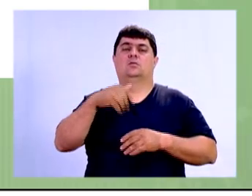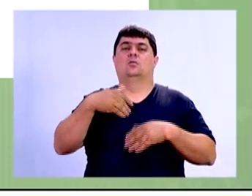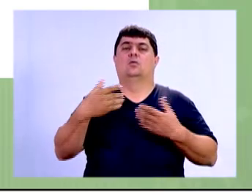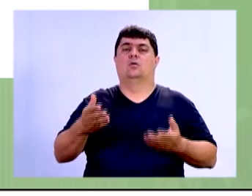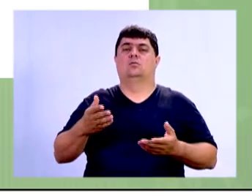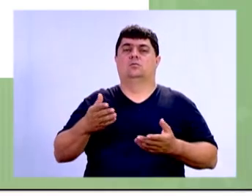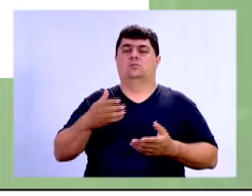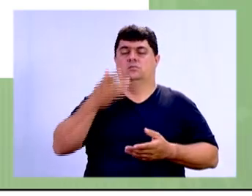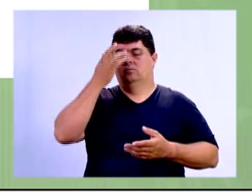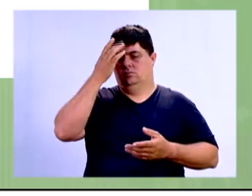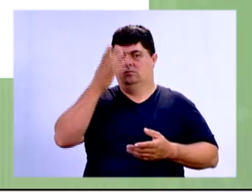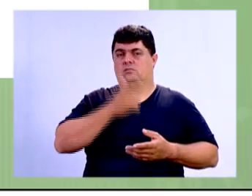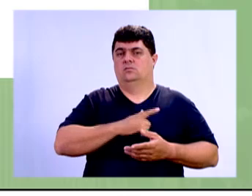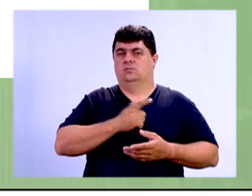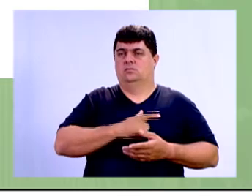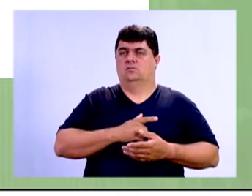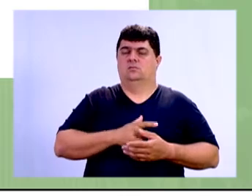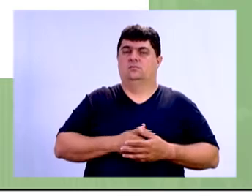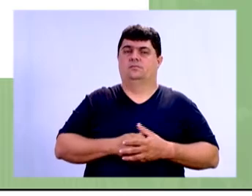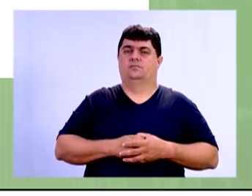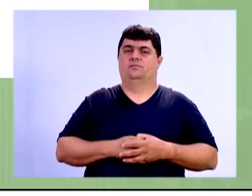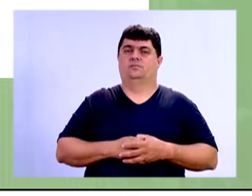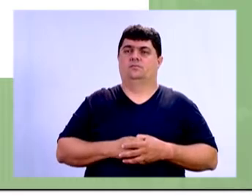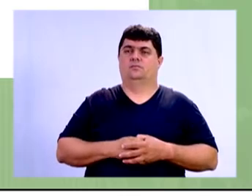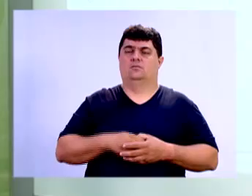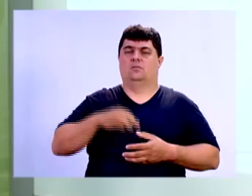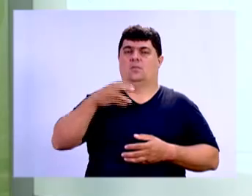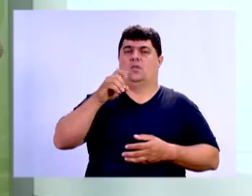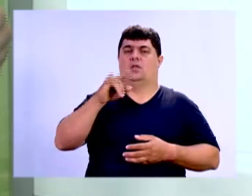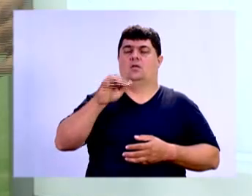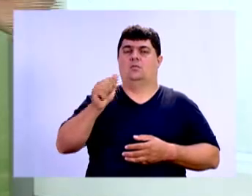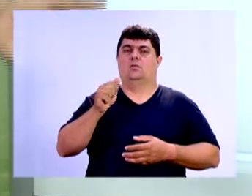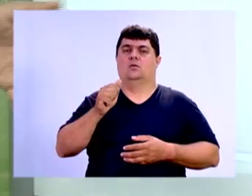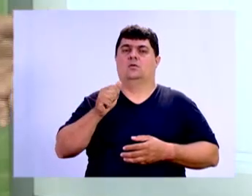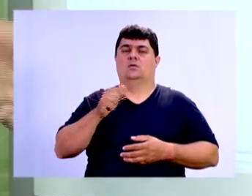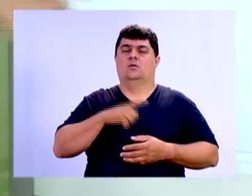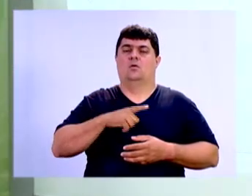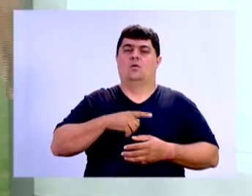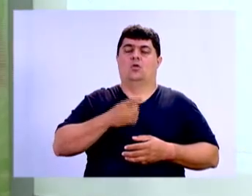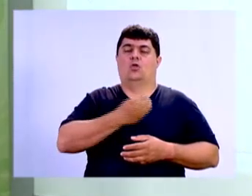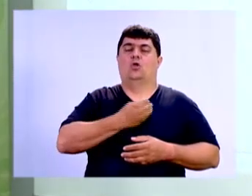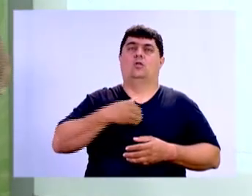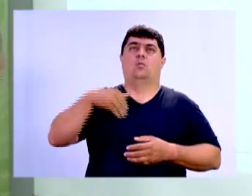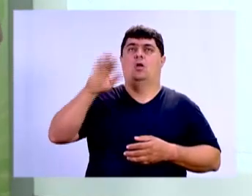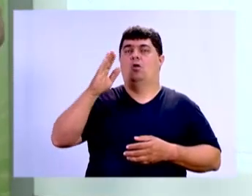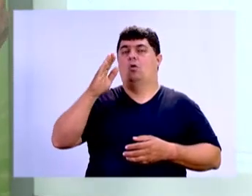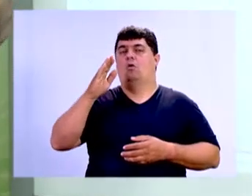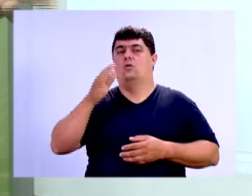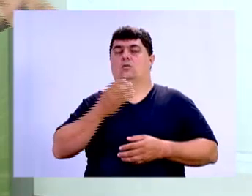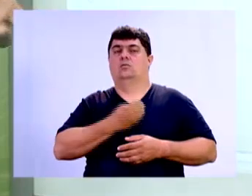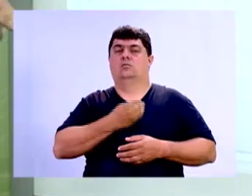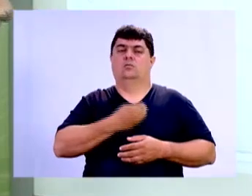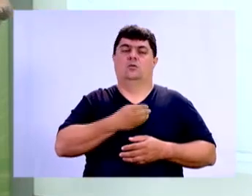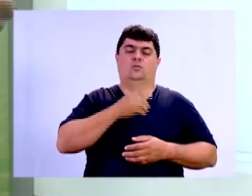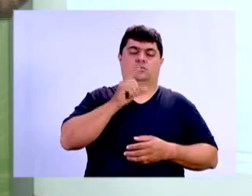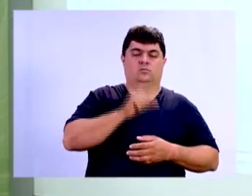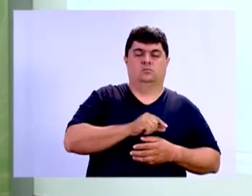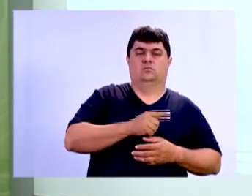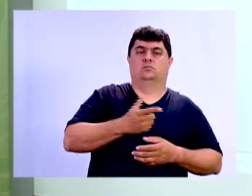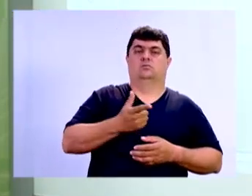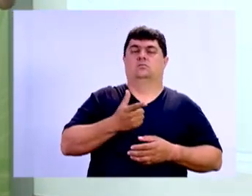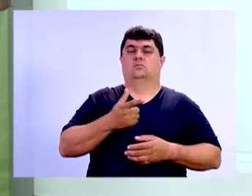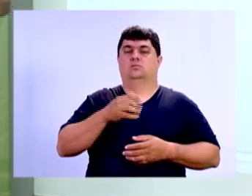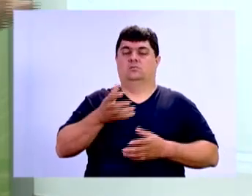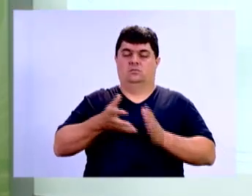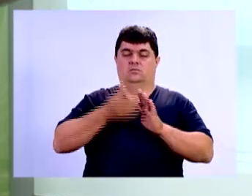Fica até mais fácil calcular, né? Qual foi a média da minha sala, qual foi a maior nota, qual foi a menor nota. Então você começa a